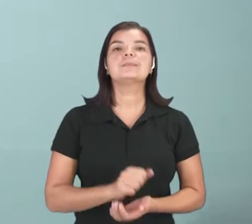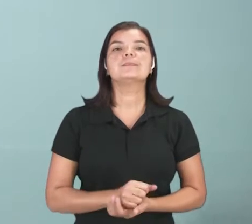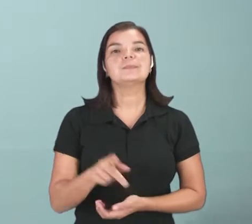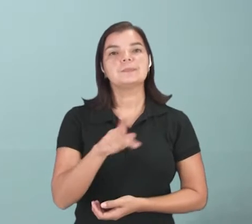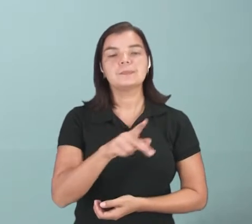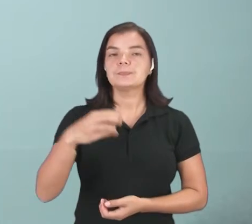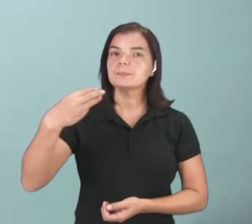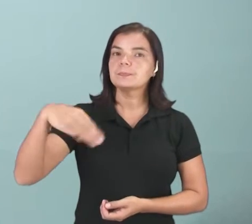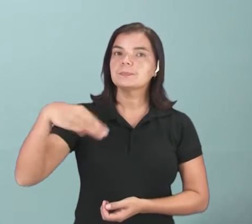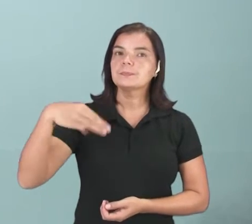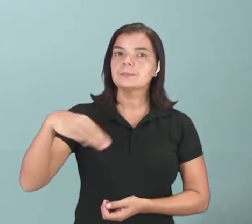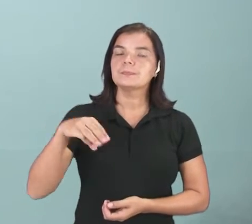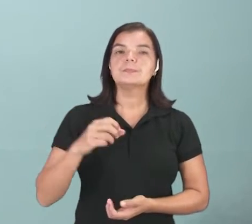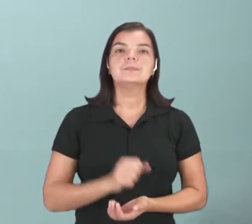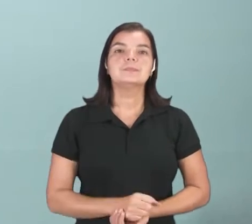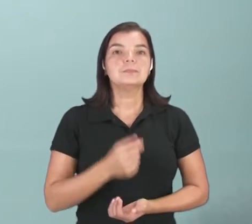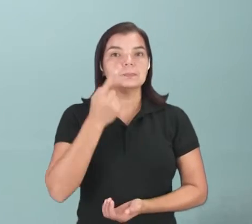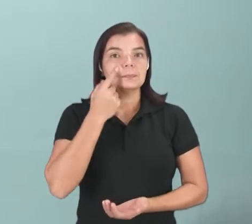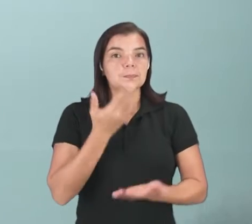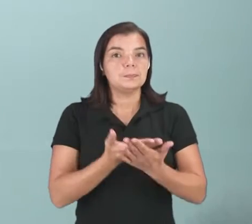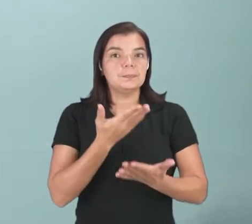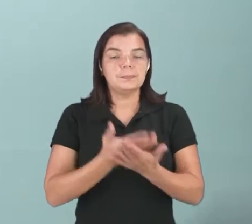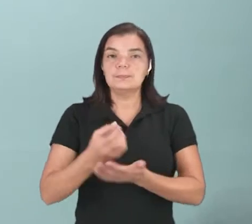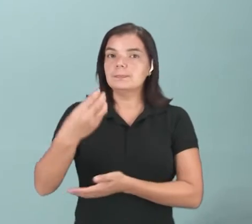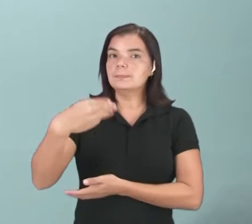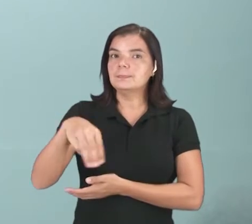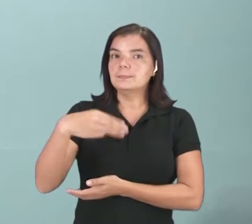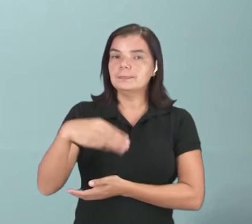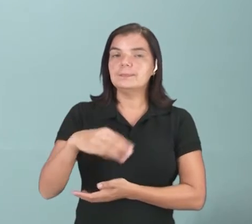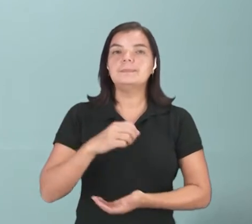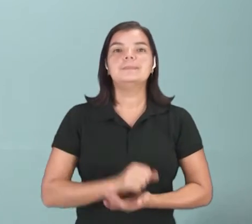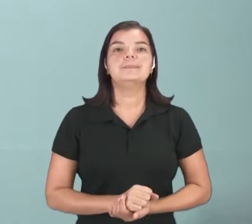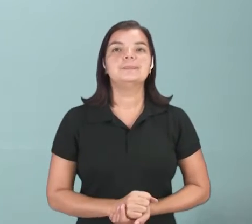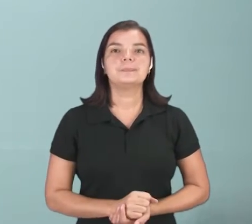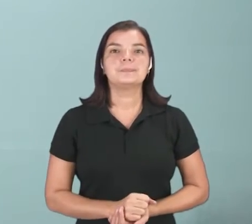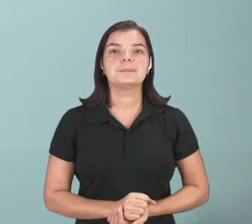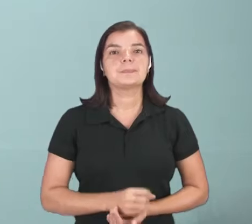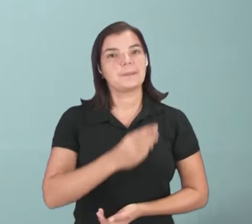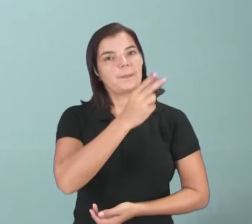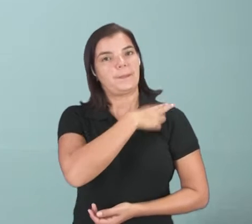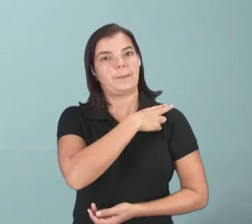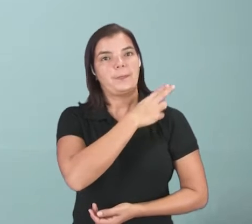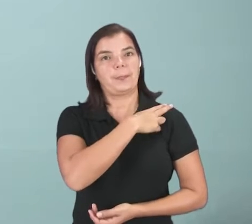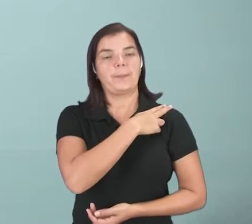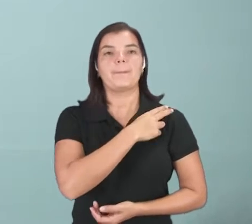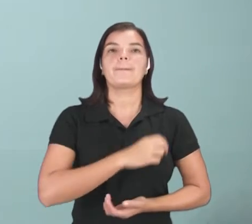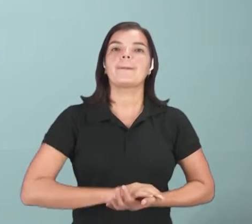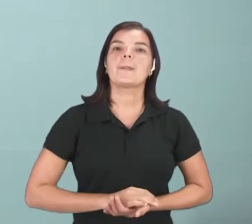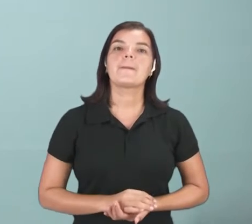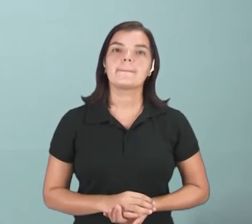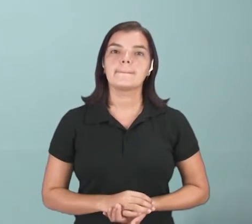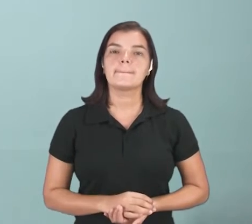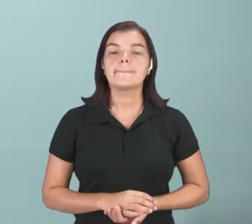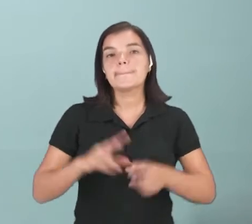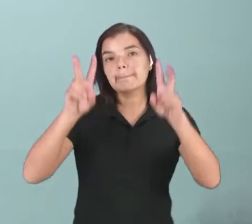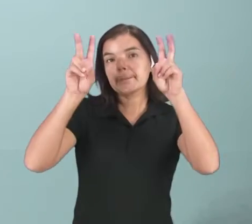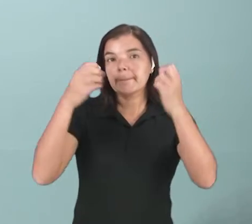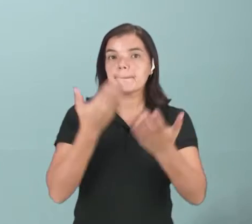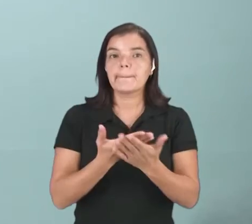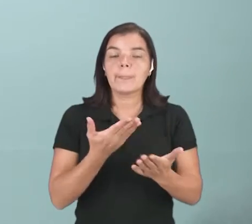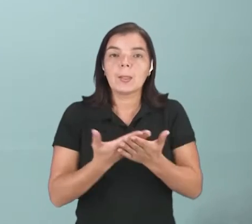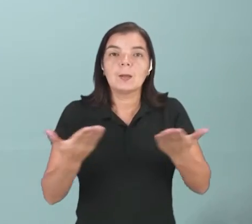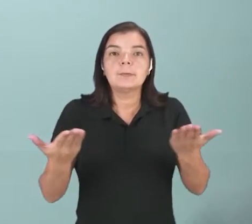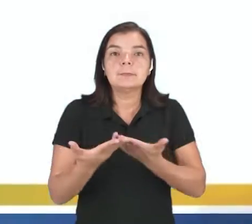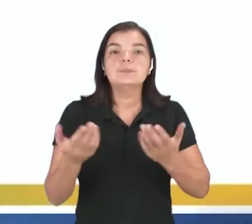de matemática, então hoje nós vamos trabalhar a matemática, da segunda série do ensino médio. E o tema da nossa aula